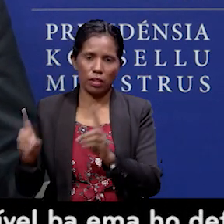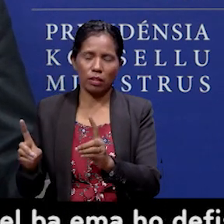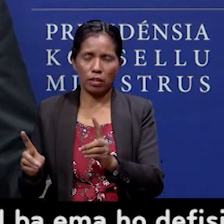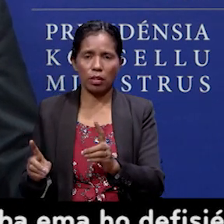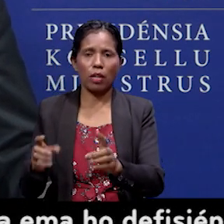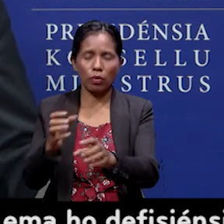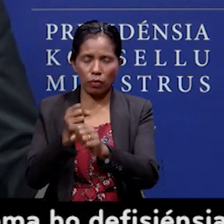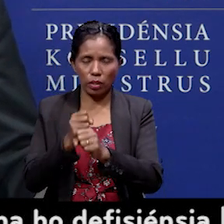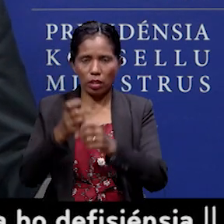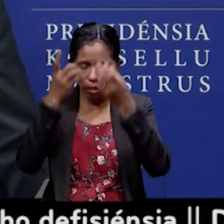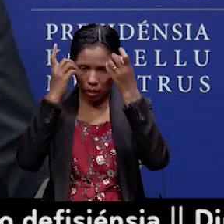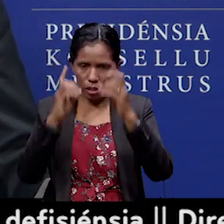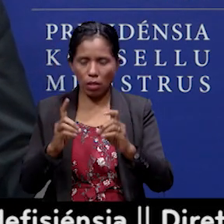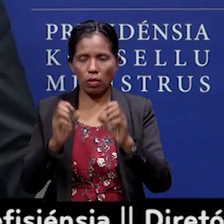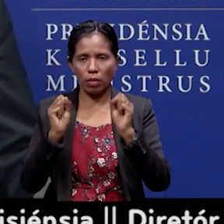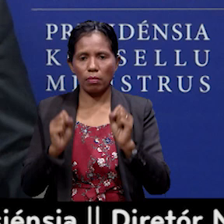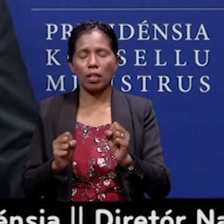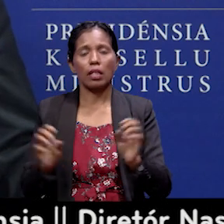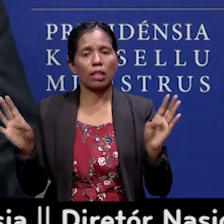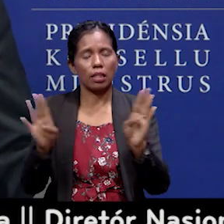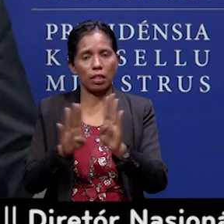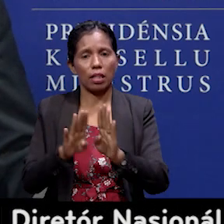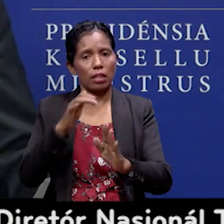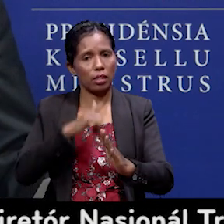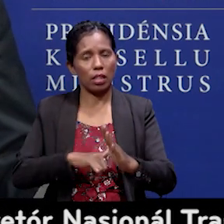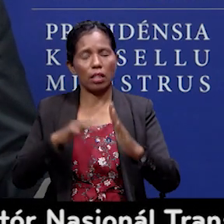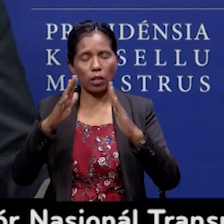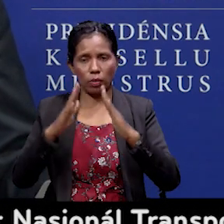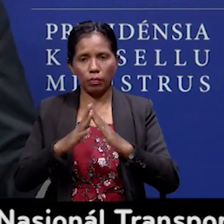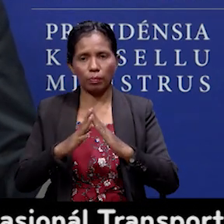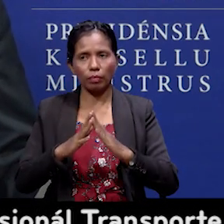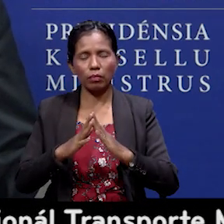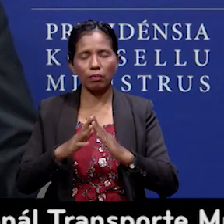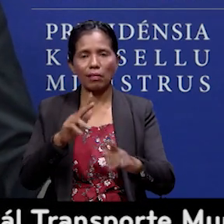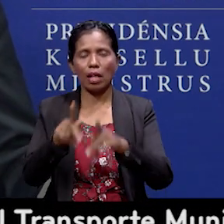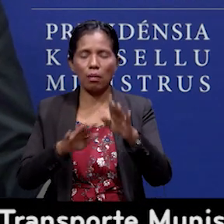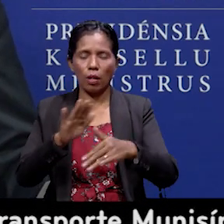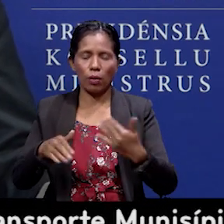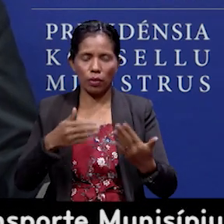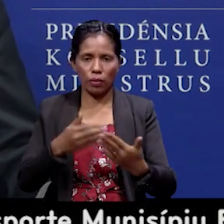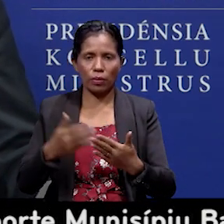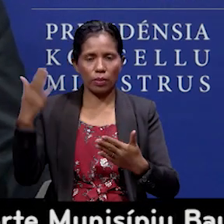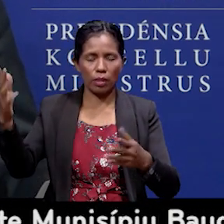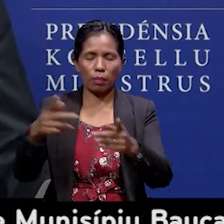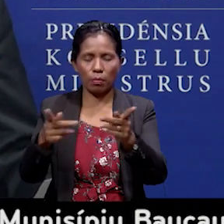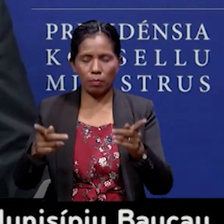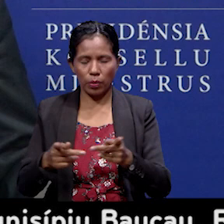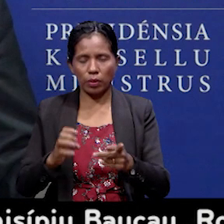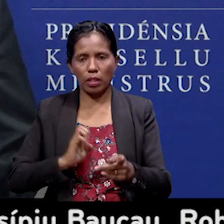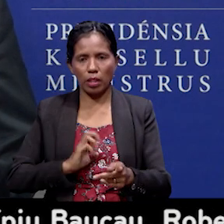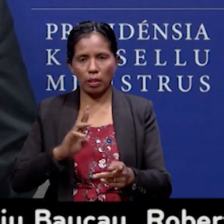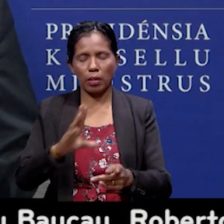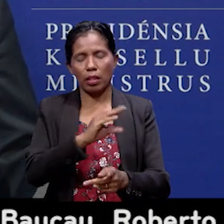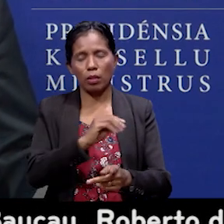dané, nebe maca impõe domiciliário geral ba população iha posto Ermera no posto